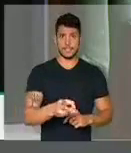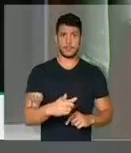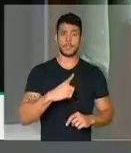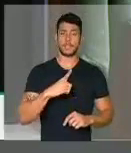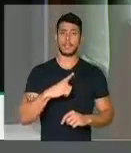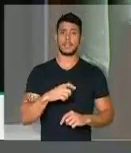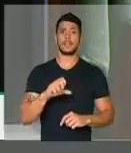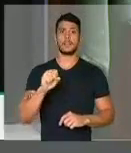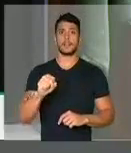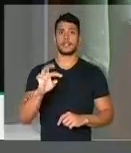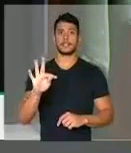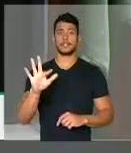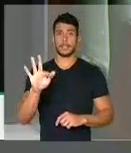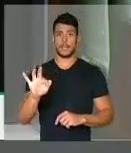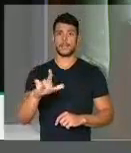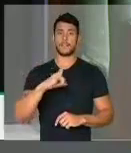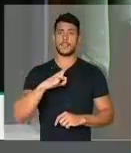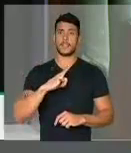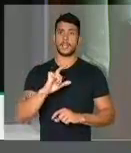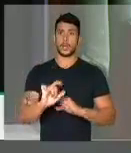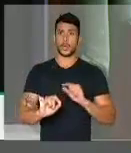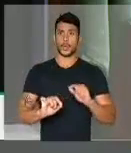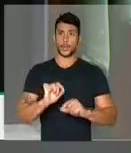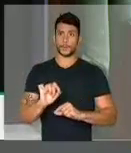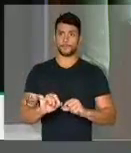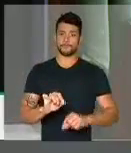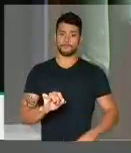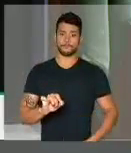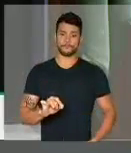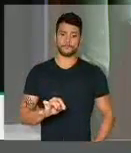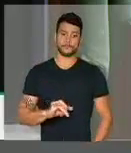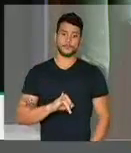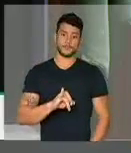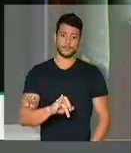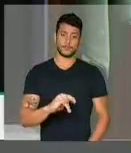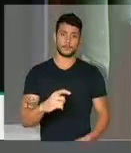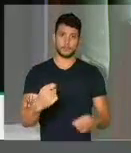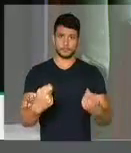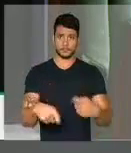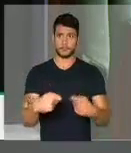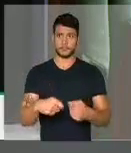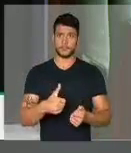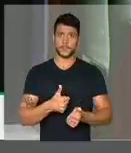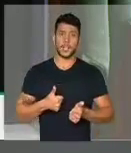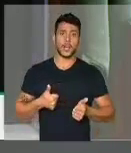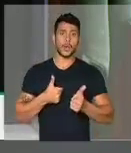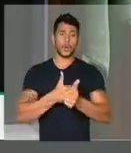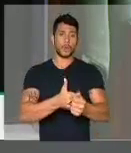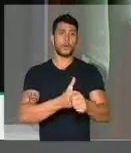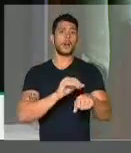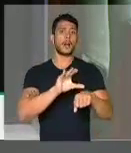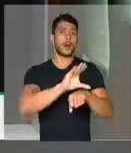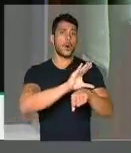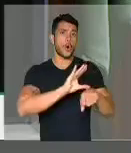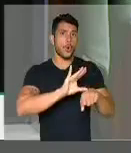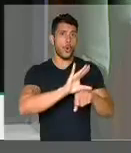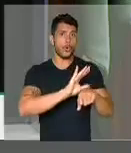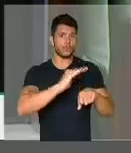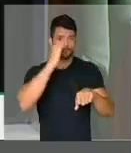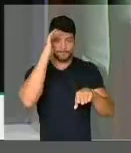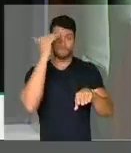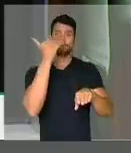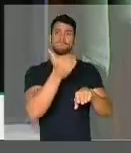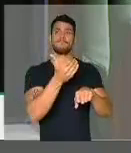como o Supremo Tribunal Federal tiver que seguir a Constituição, ela